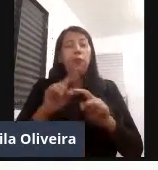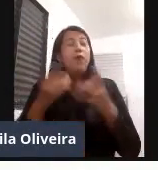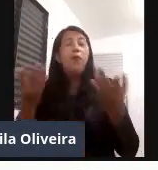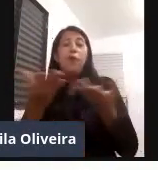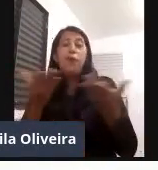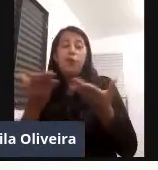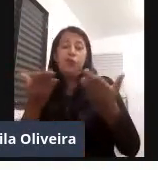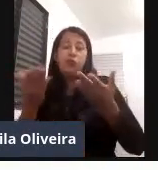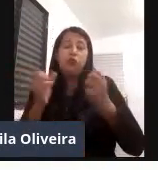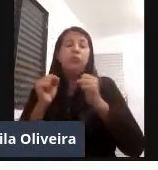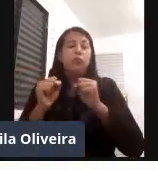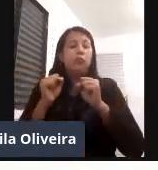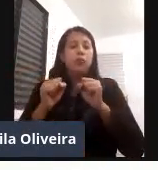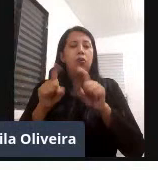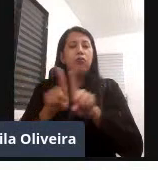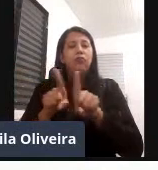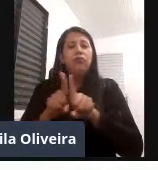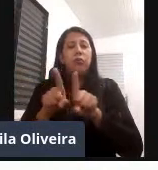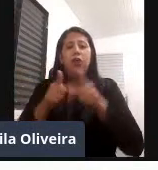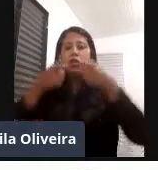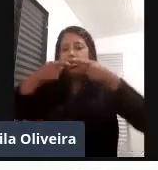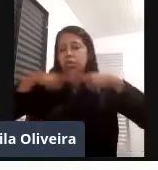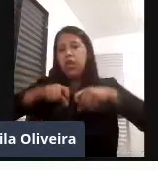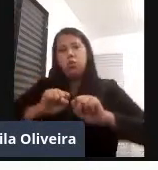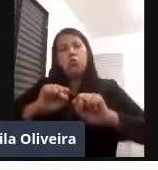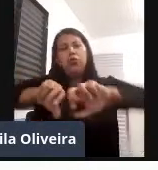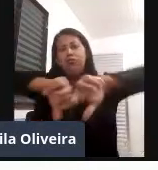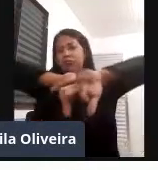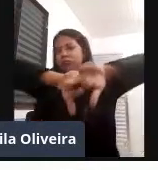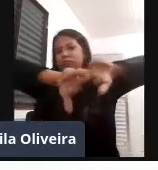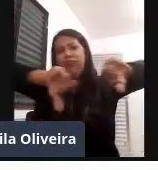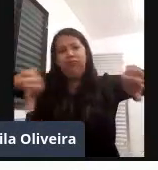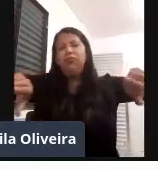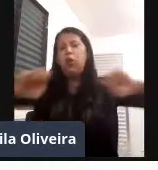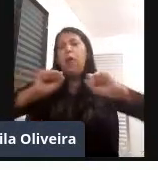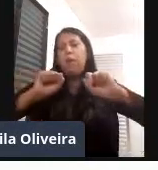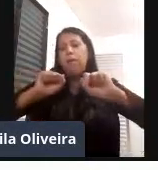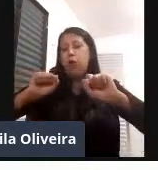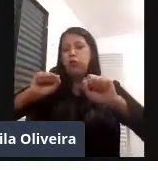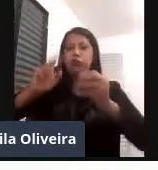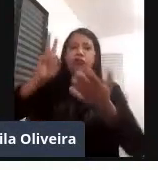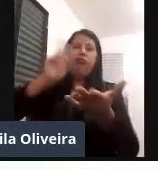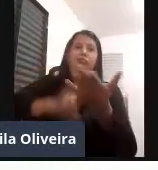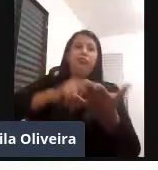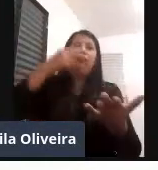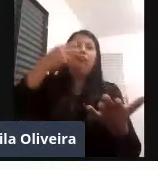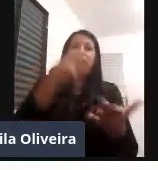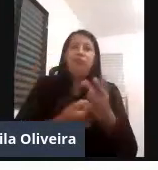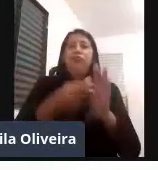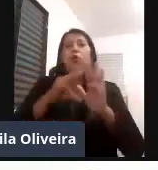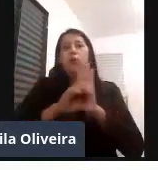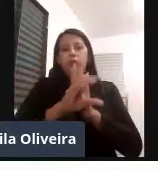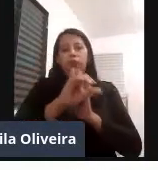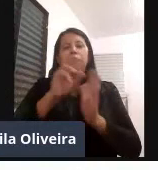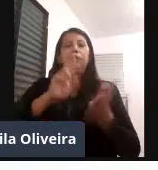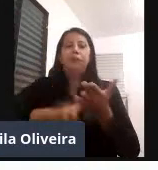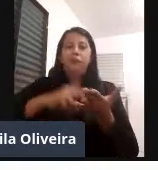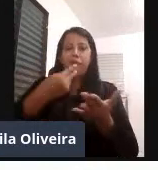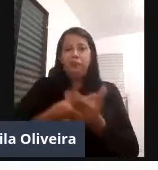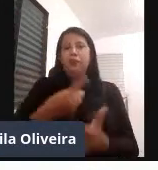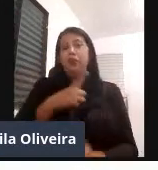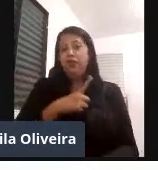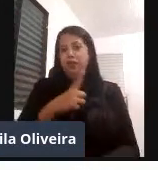aí que a gente pode estar traduzindo o Google Pro. O próprio Google, né, consegue traduzir muitos materiais para a gente, claro, não é